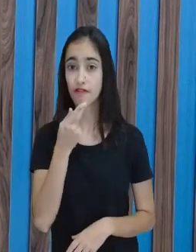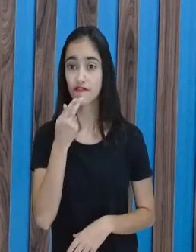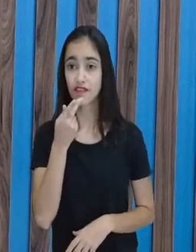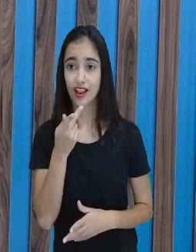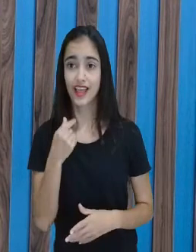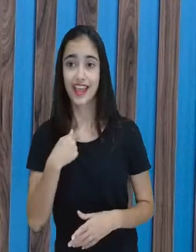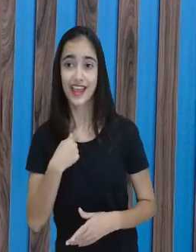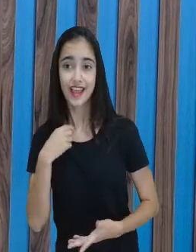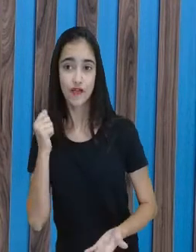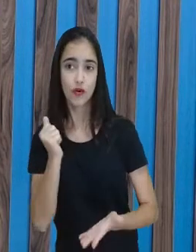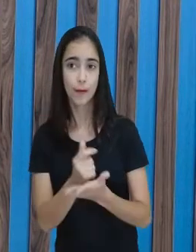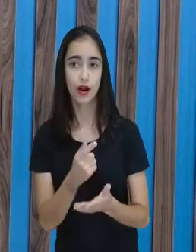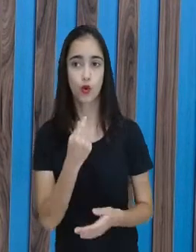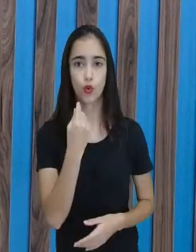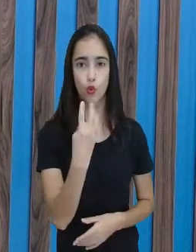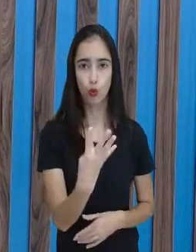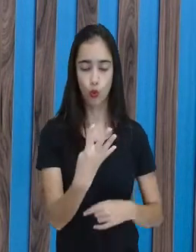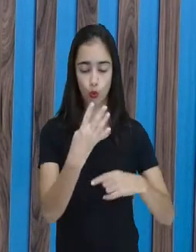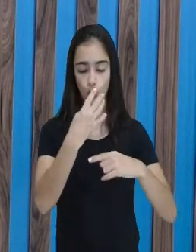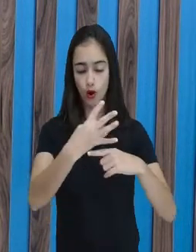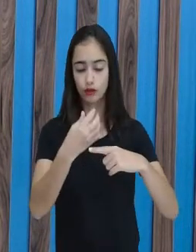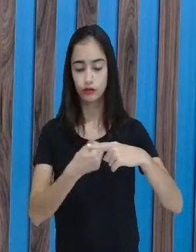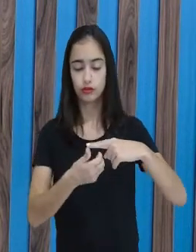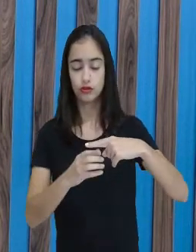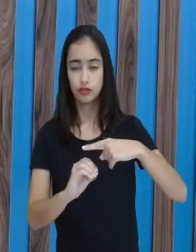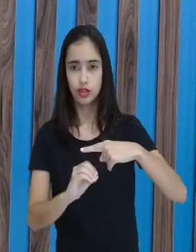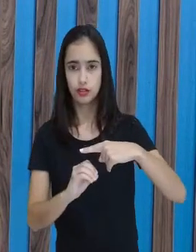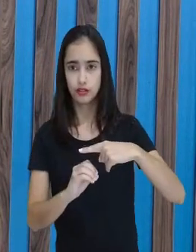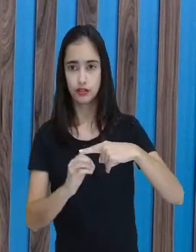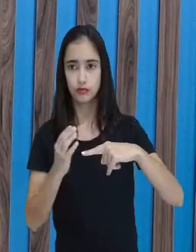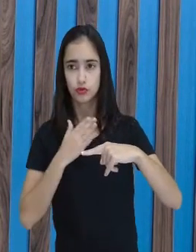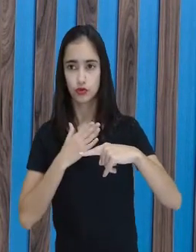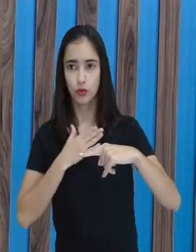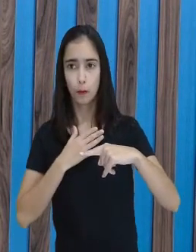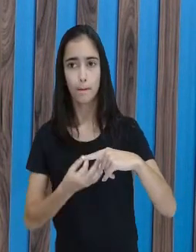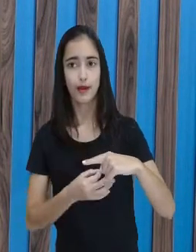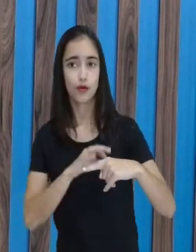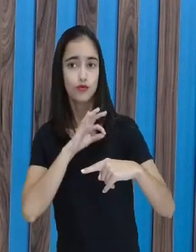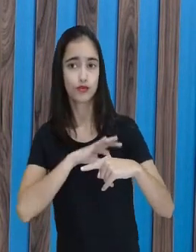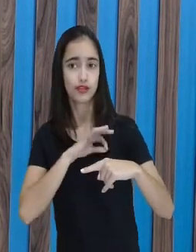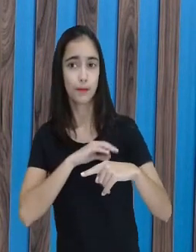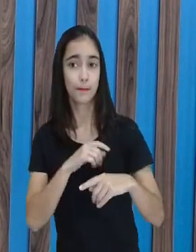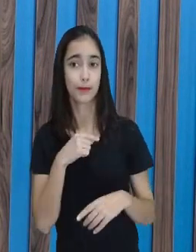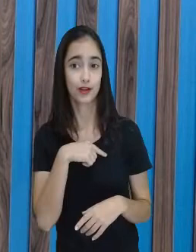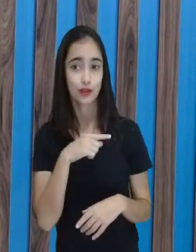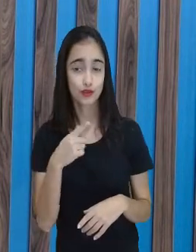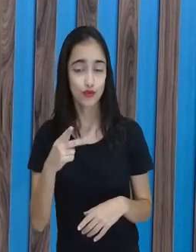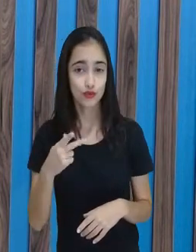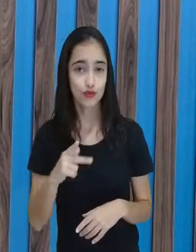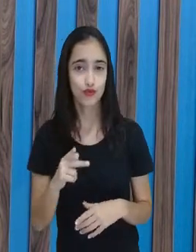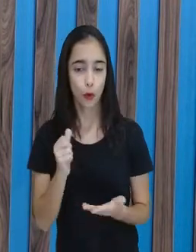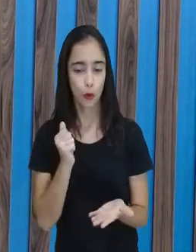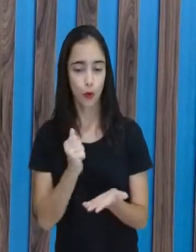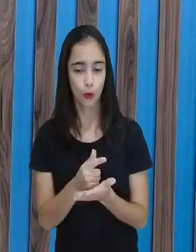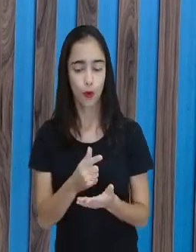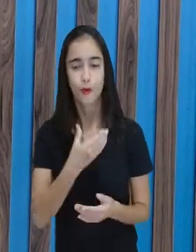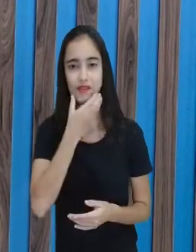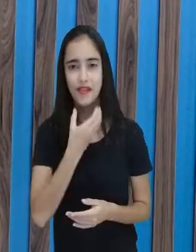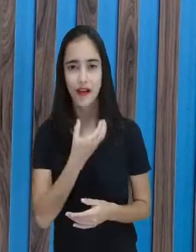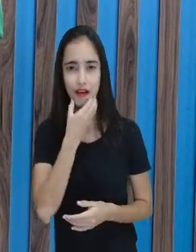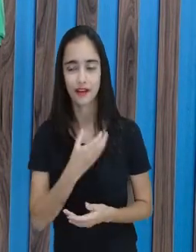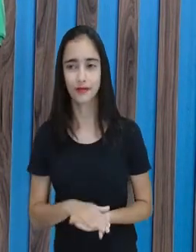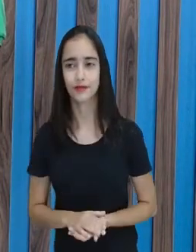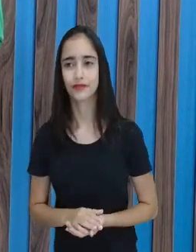vou lhe pagar 4/10 do meu 13º salário para as suas compras de Natal. Aí a